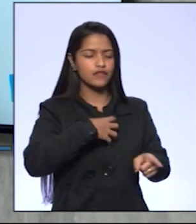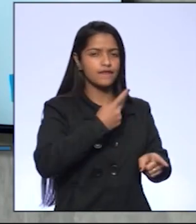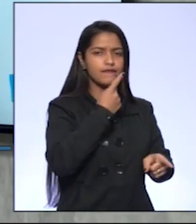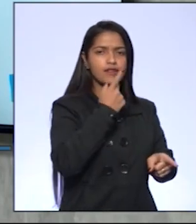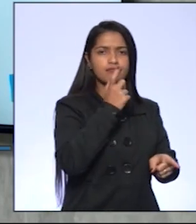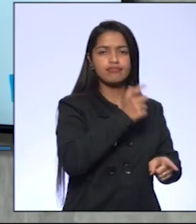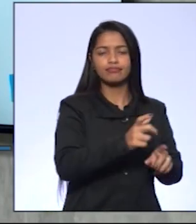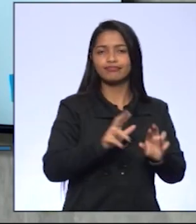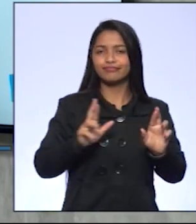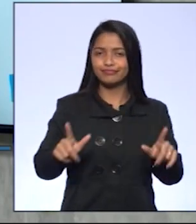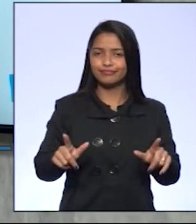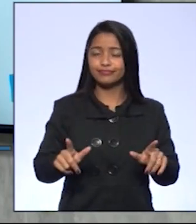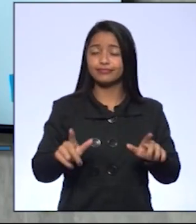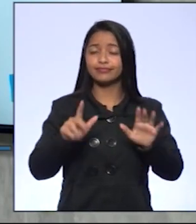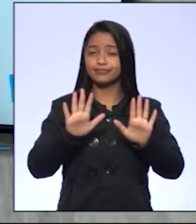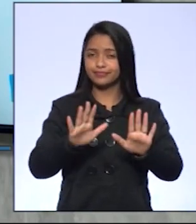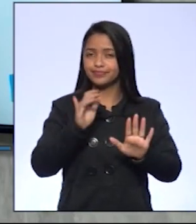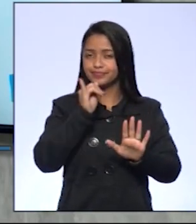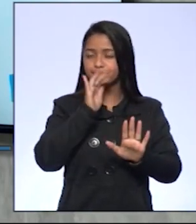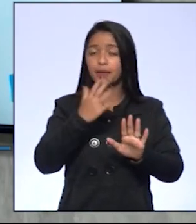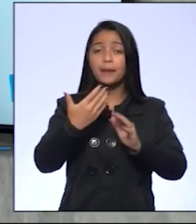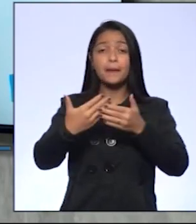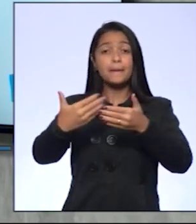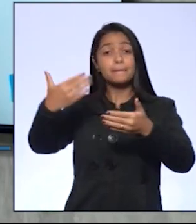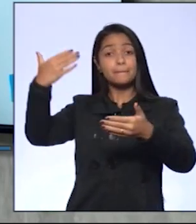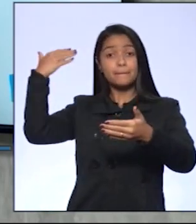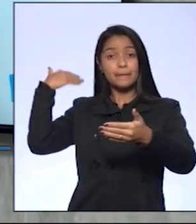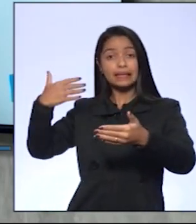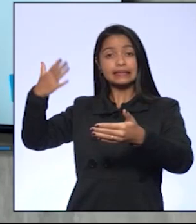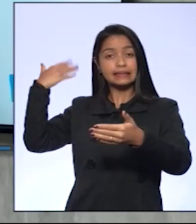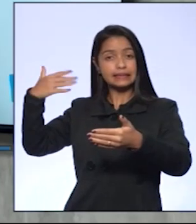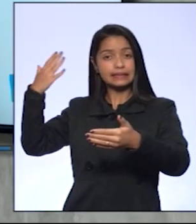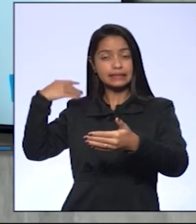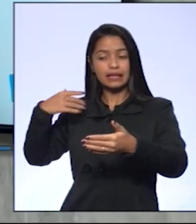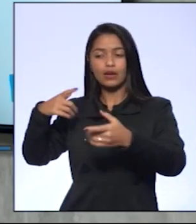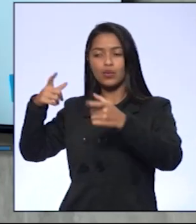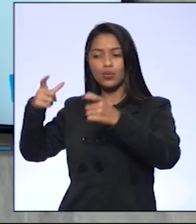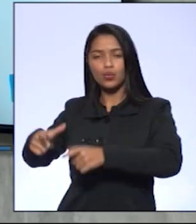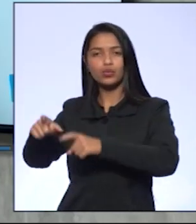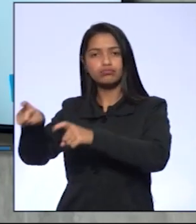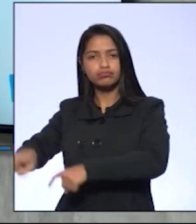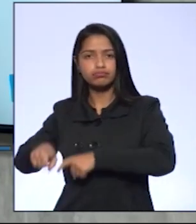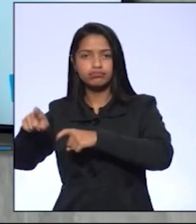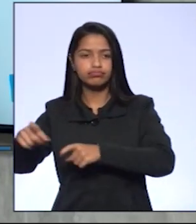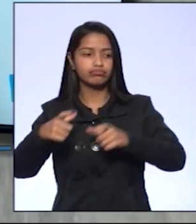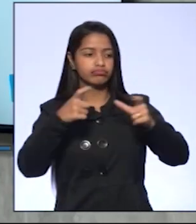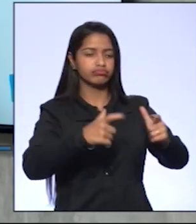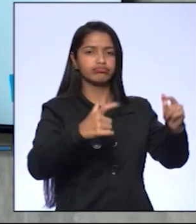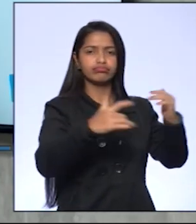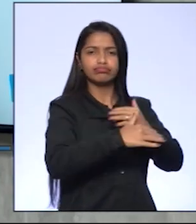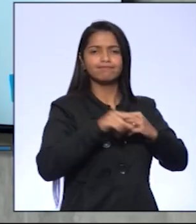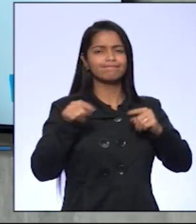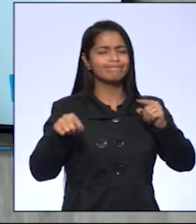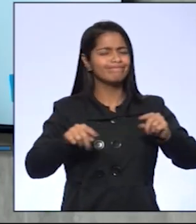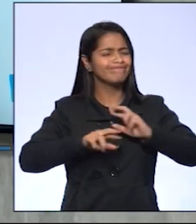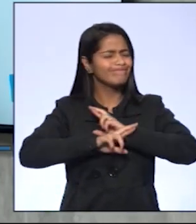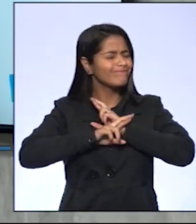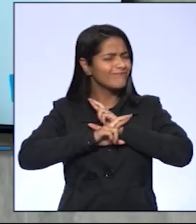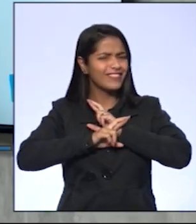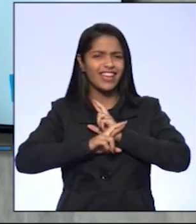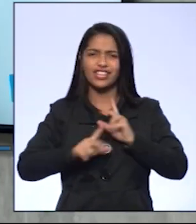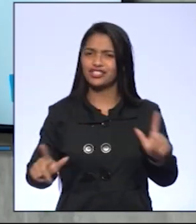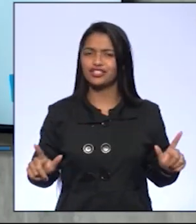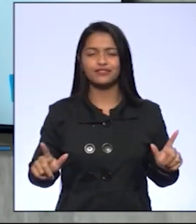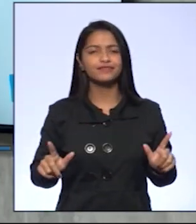passado, minha gente, sim, morar na cidade e morar no campo era um divisor de águas. Era mesmo, sabe? As